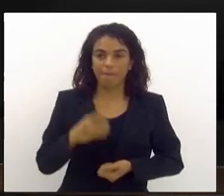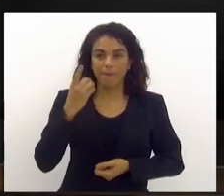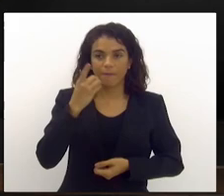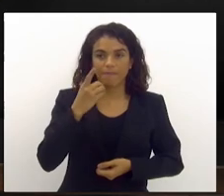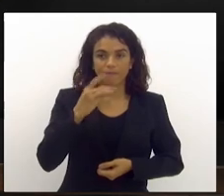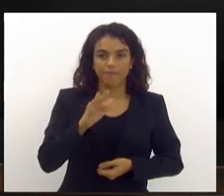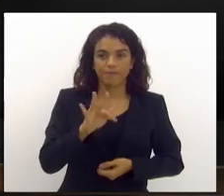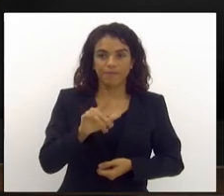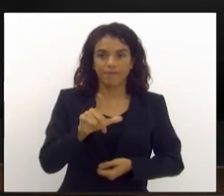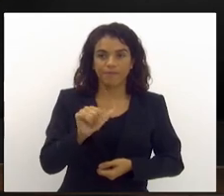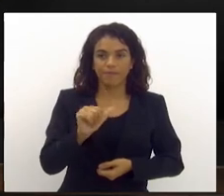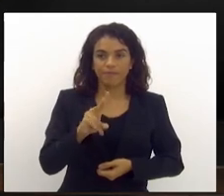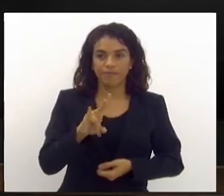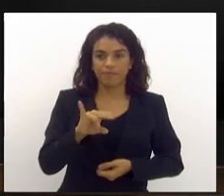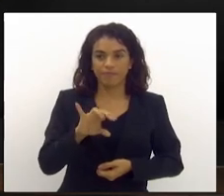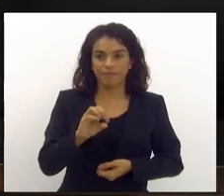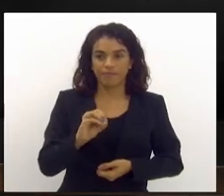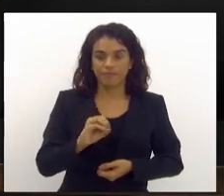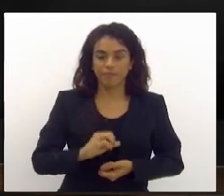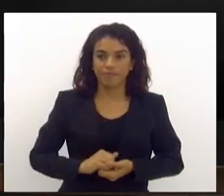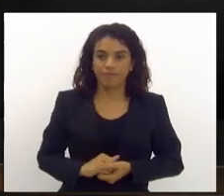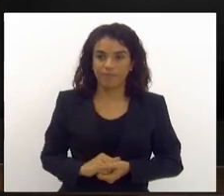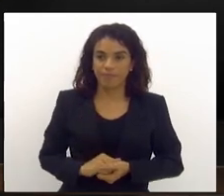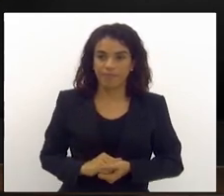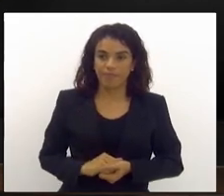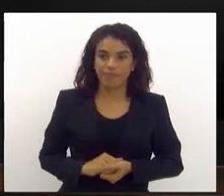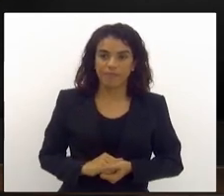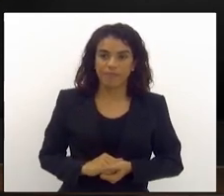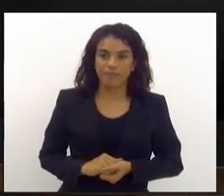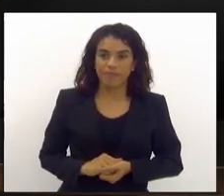Deputado Flávio Serafini.